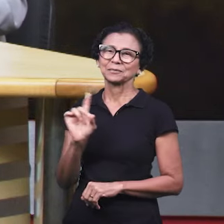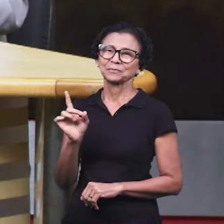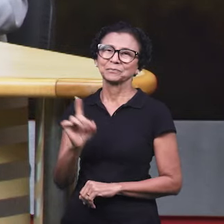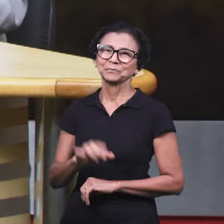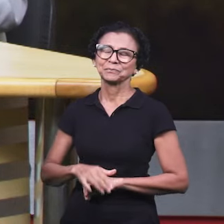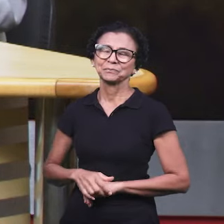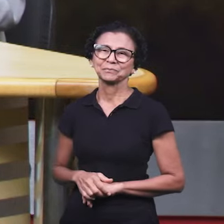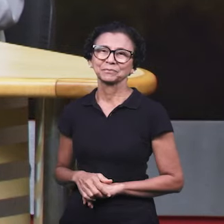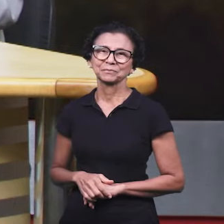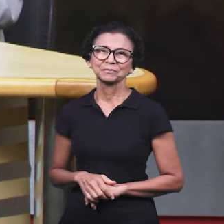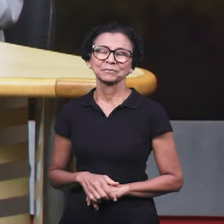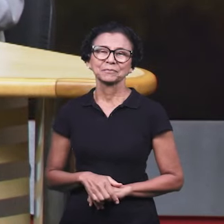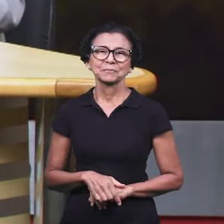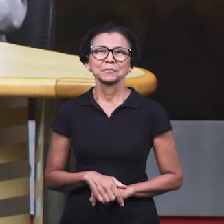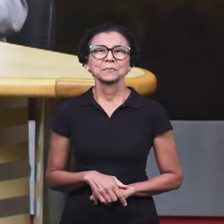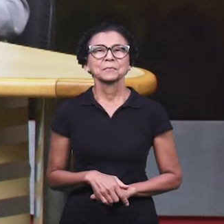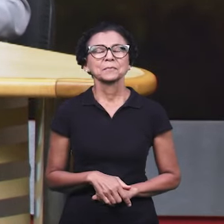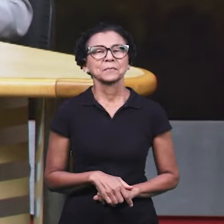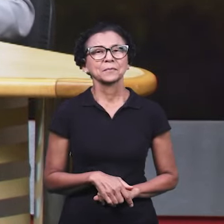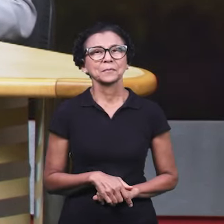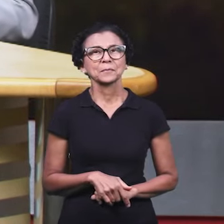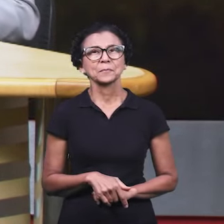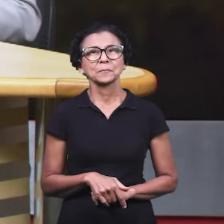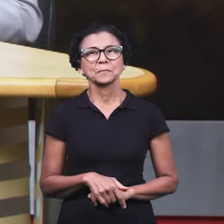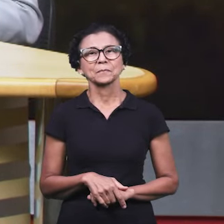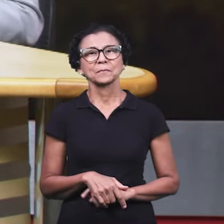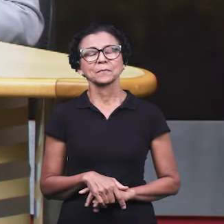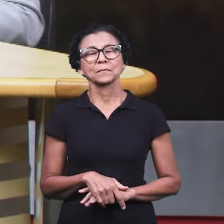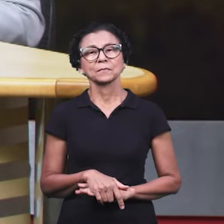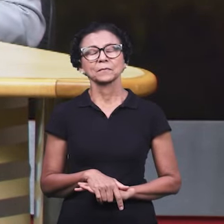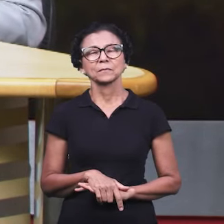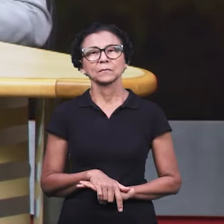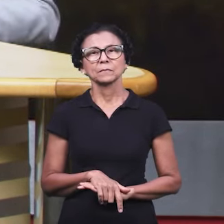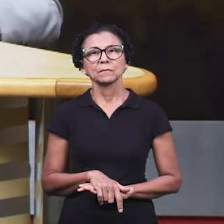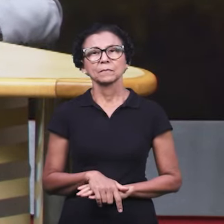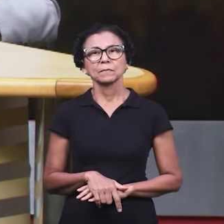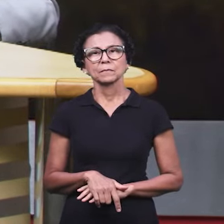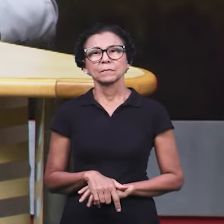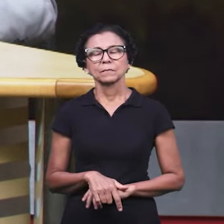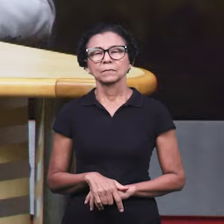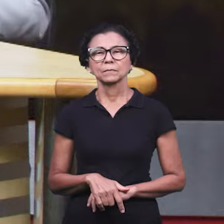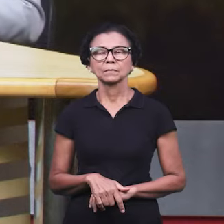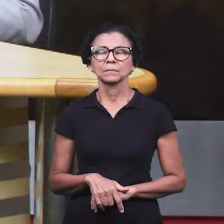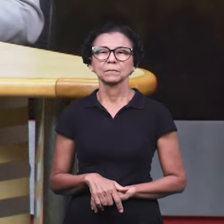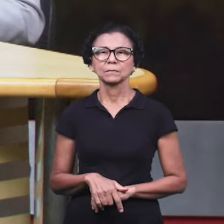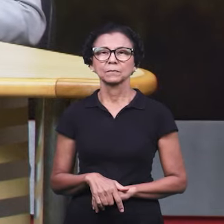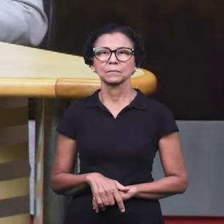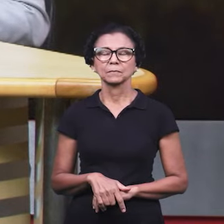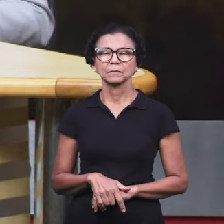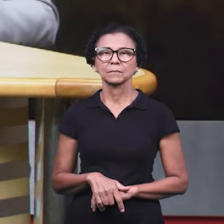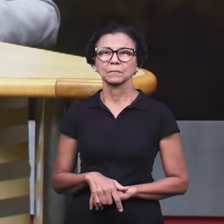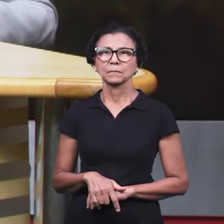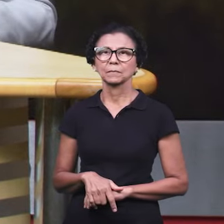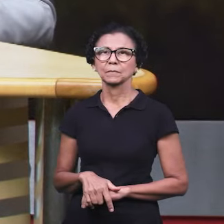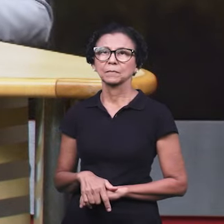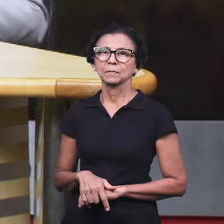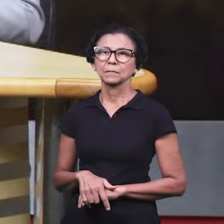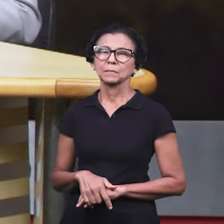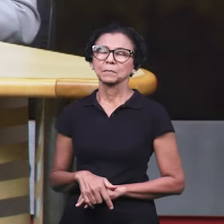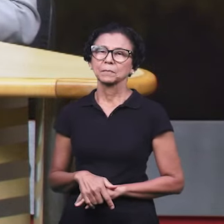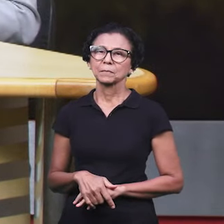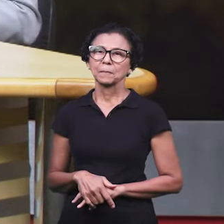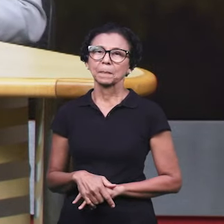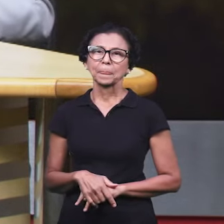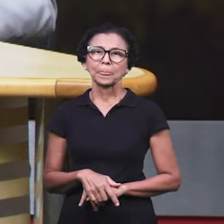dizer o seguinte eh se nós vivêssemos a mais difícil das das formas de vida